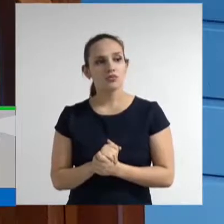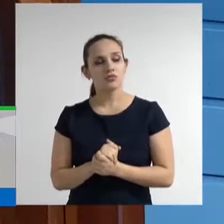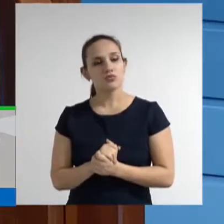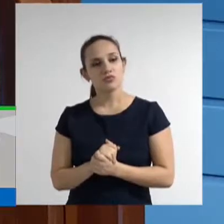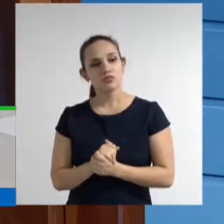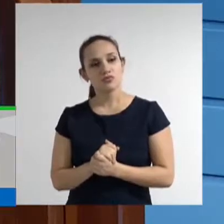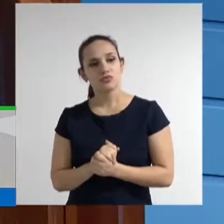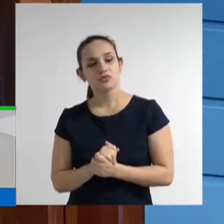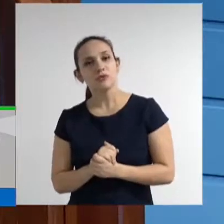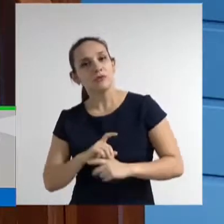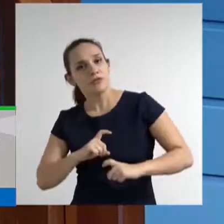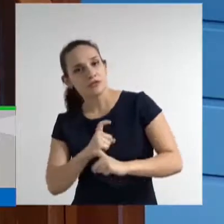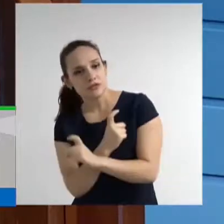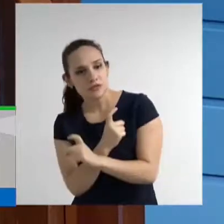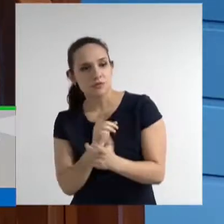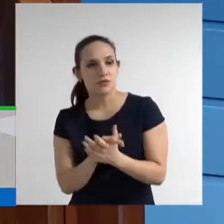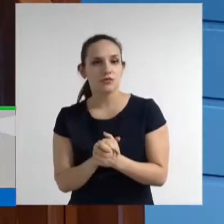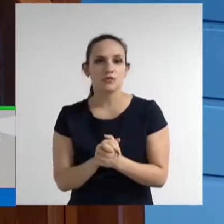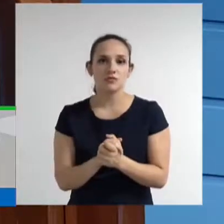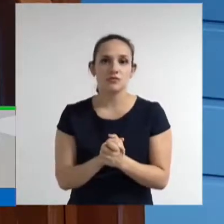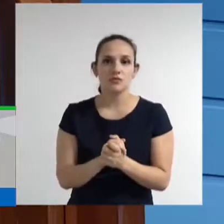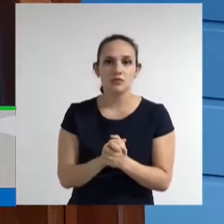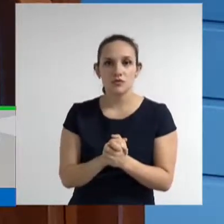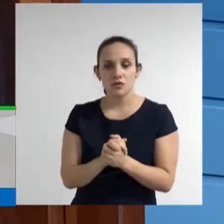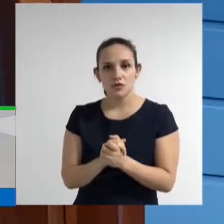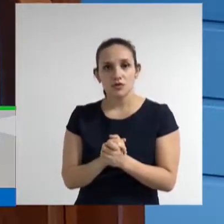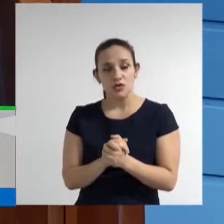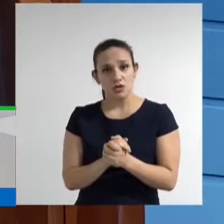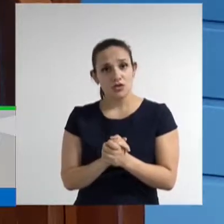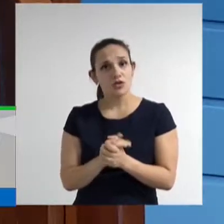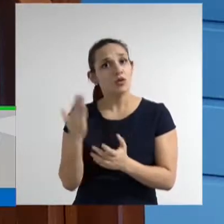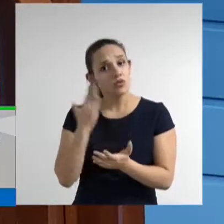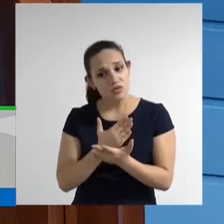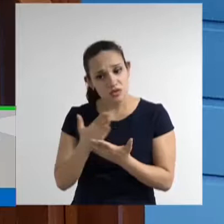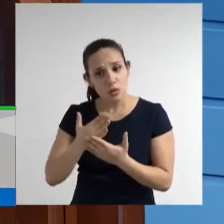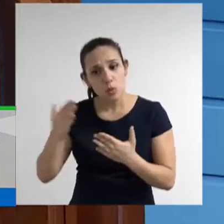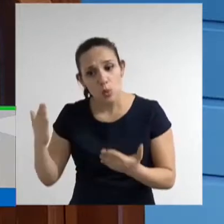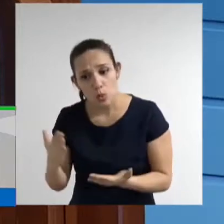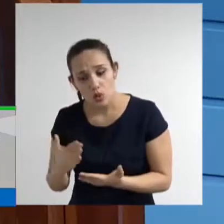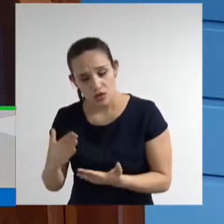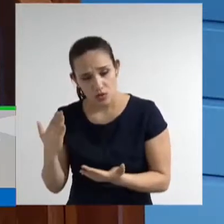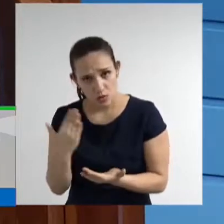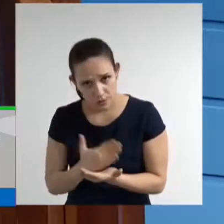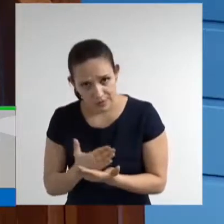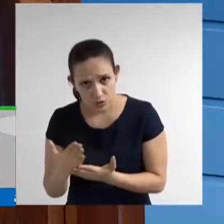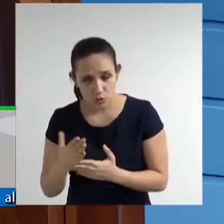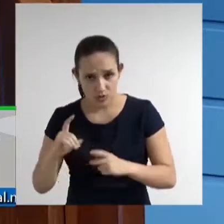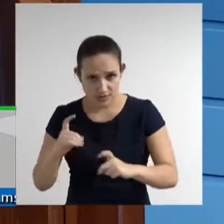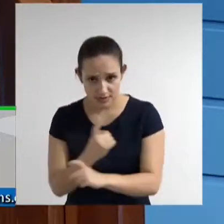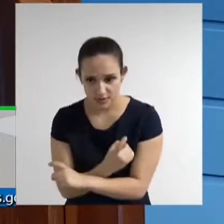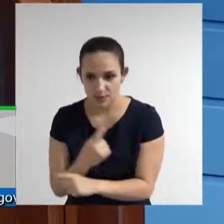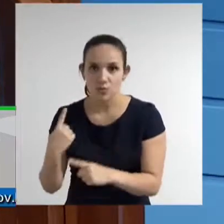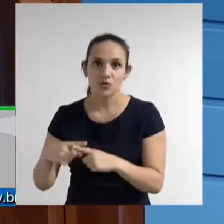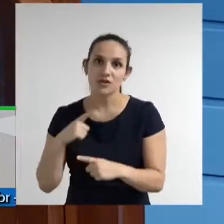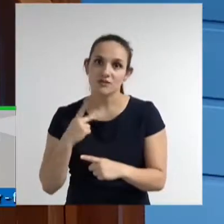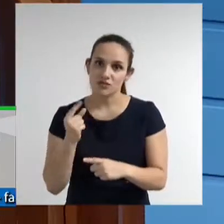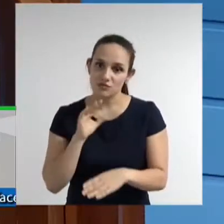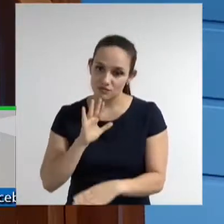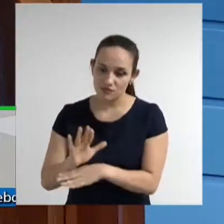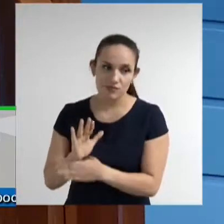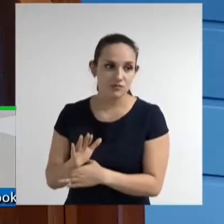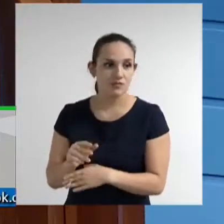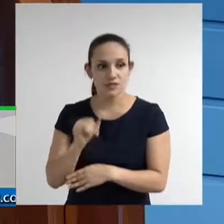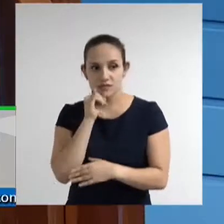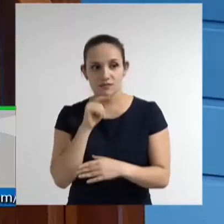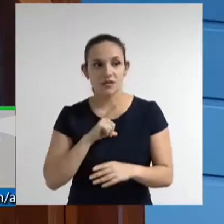da transferência exclusiva com recursos da impactação ambiental. E que, de repente, esses assentamentos hoje,